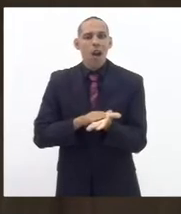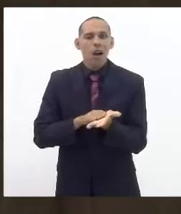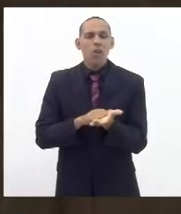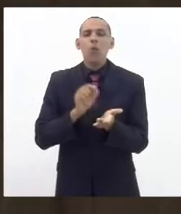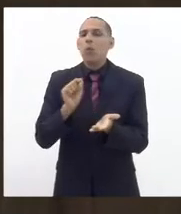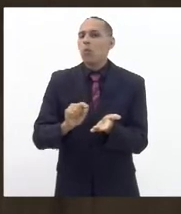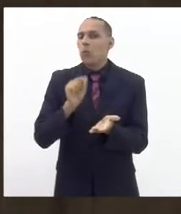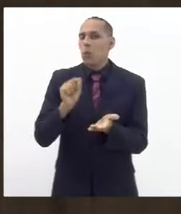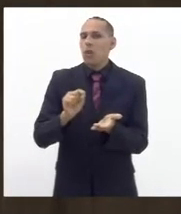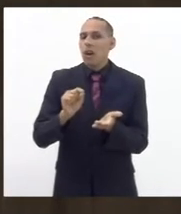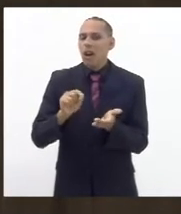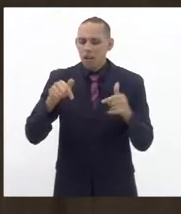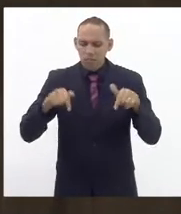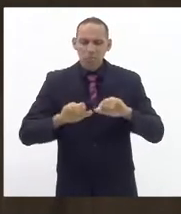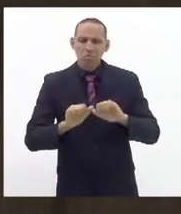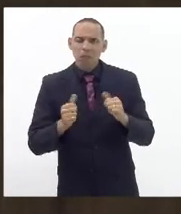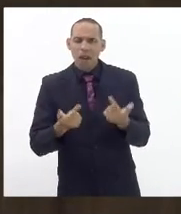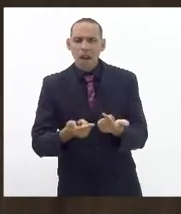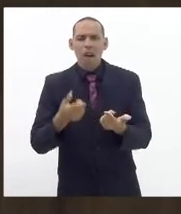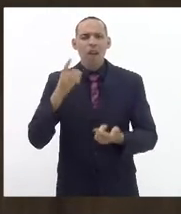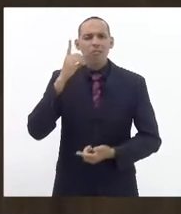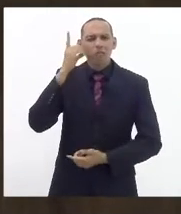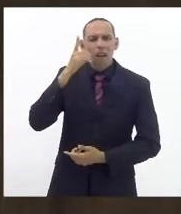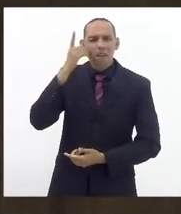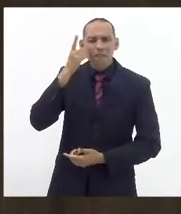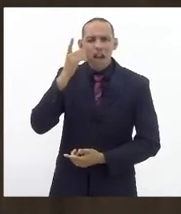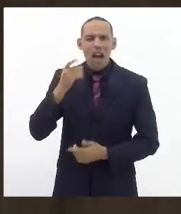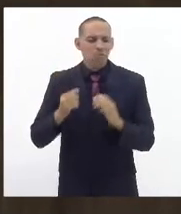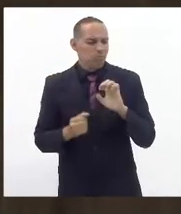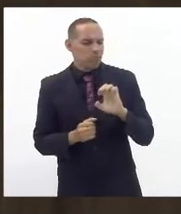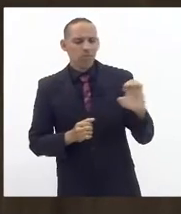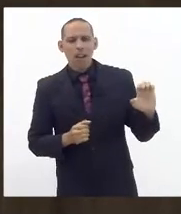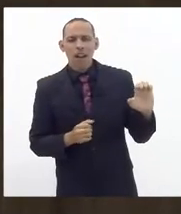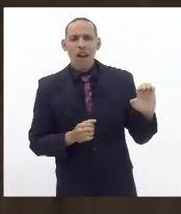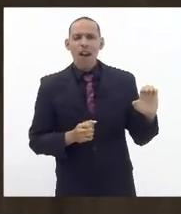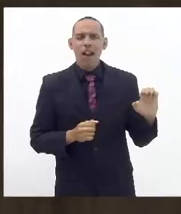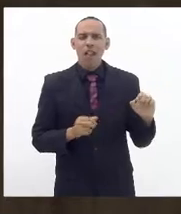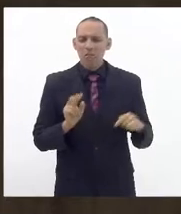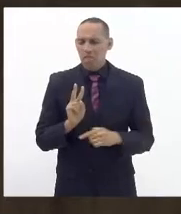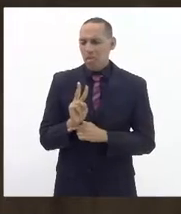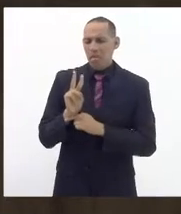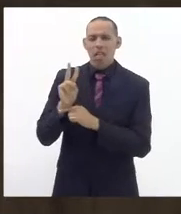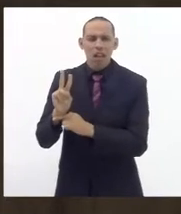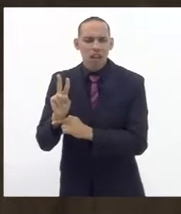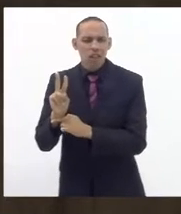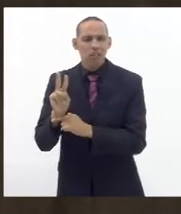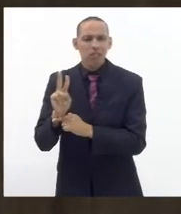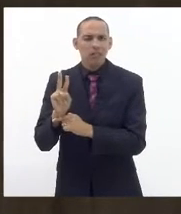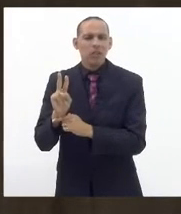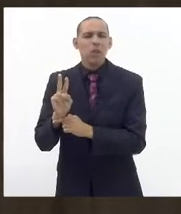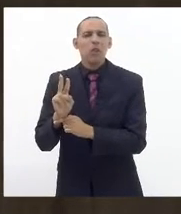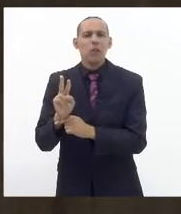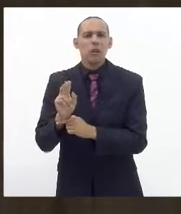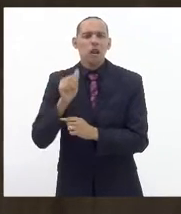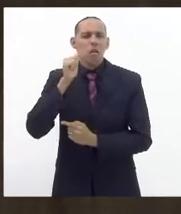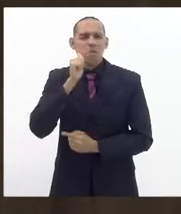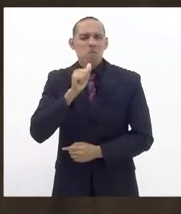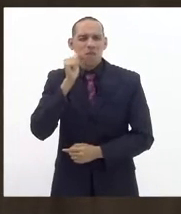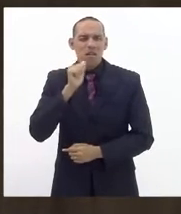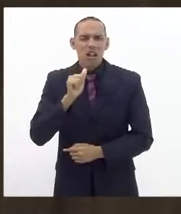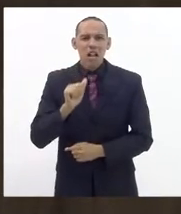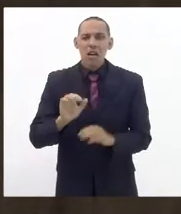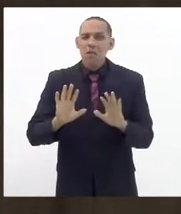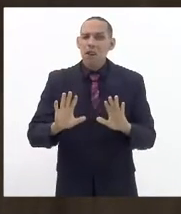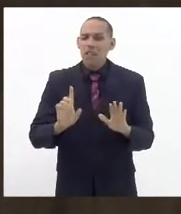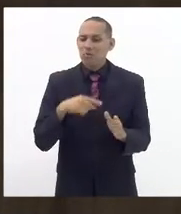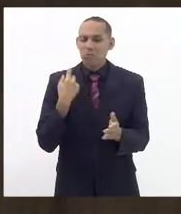que a casa, que os deputados de esquerda façam defesas de mulheres sem nem